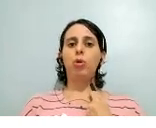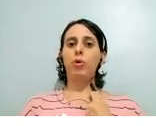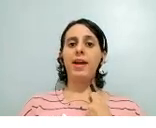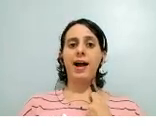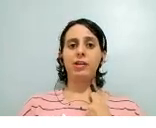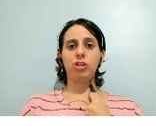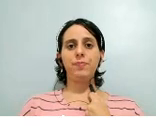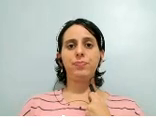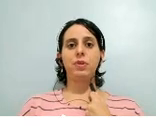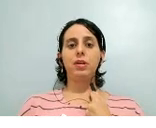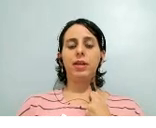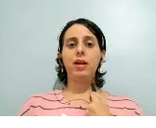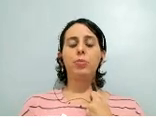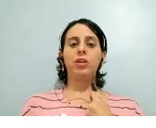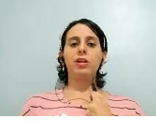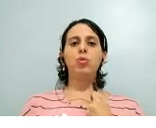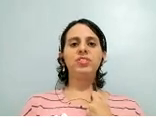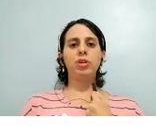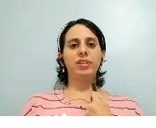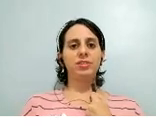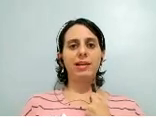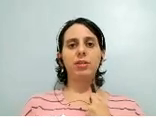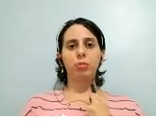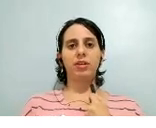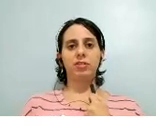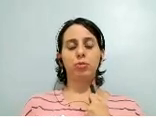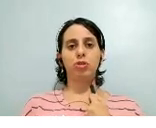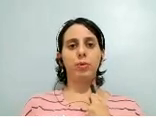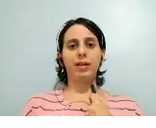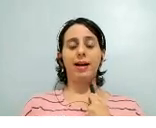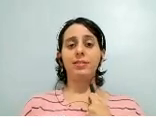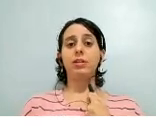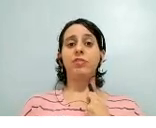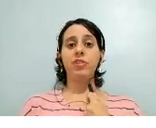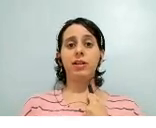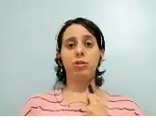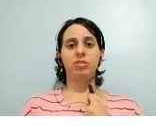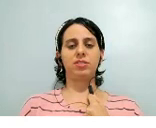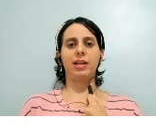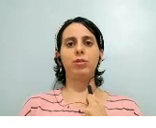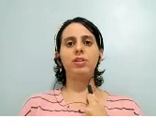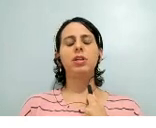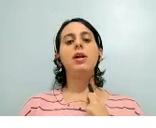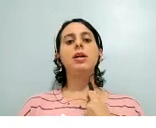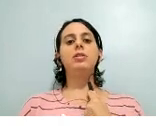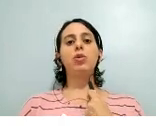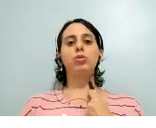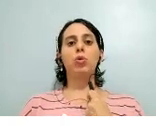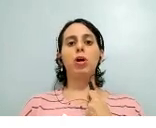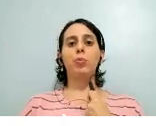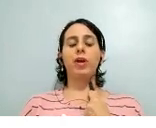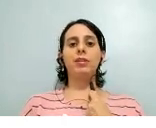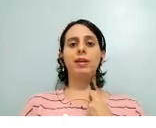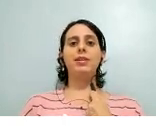nosso corpo reage, porque ele usa nossas células para se multiplicar, ele danifica nossas células. Então,